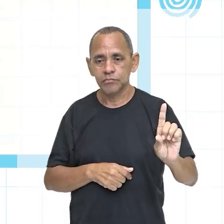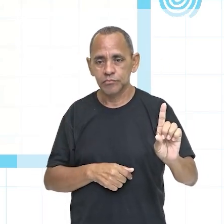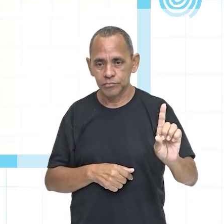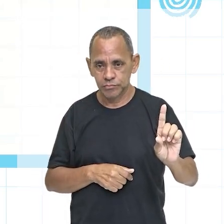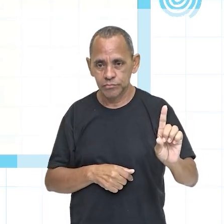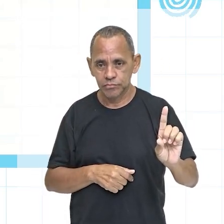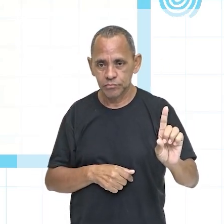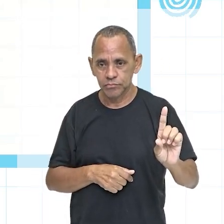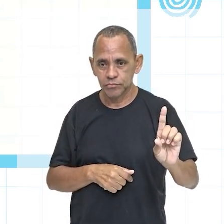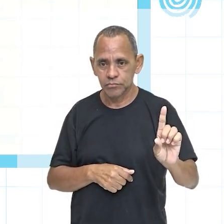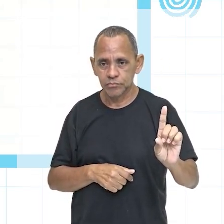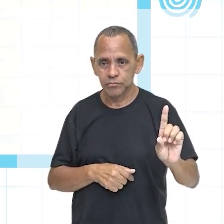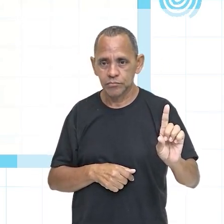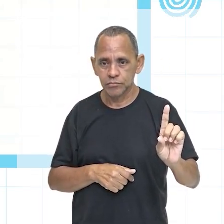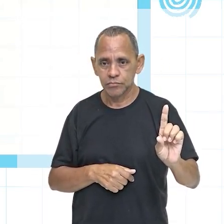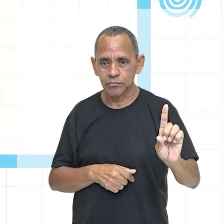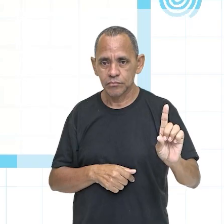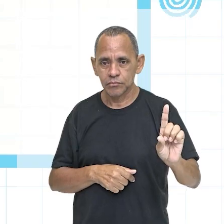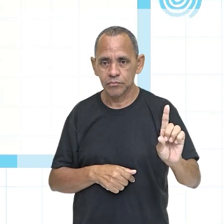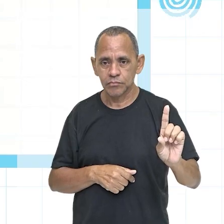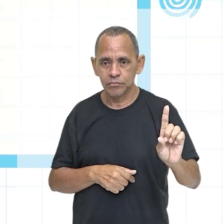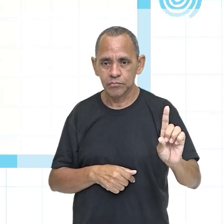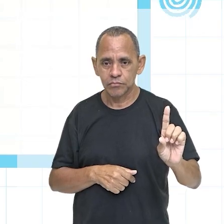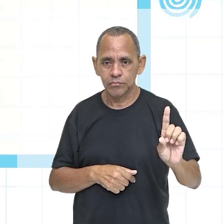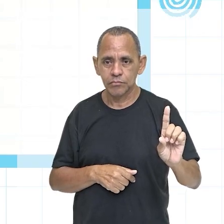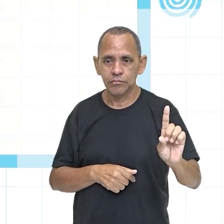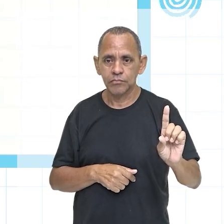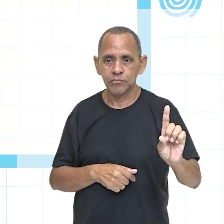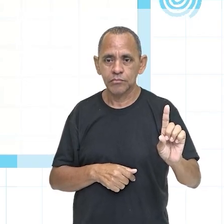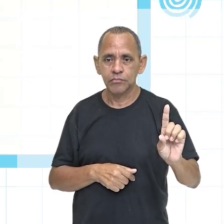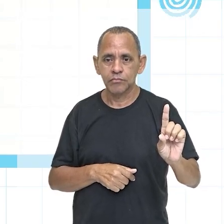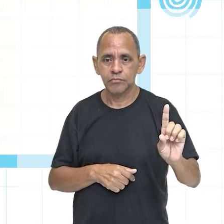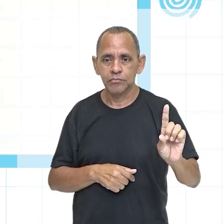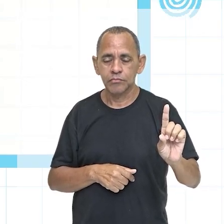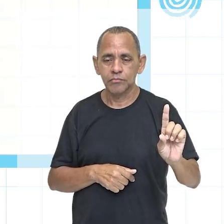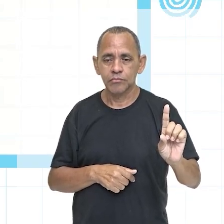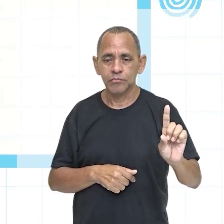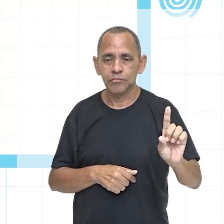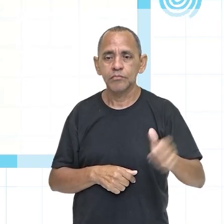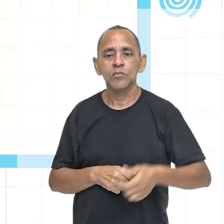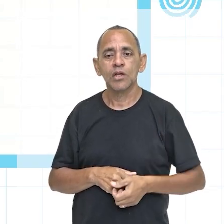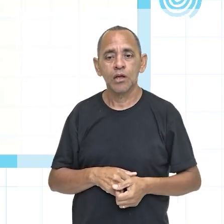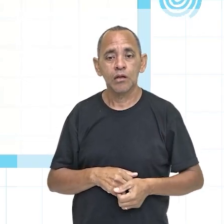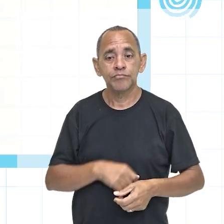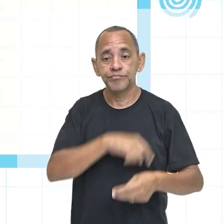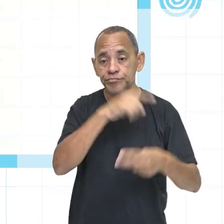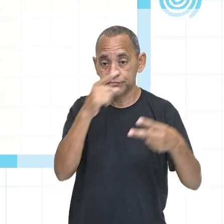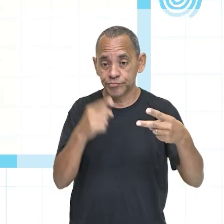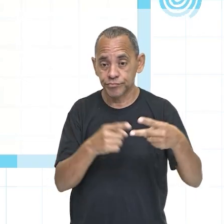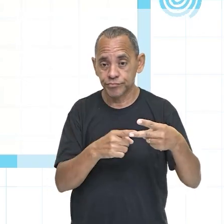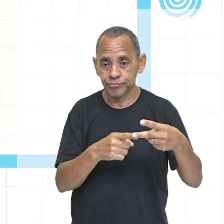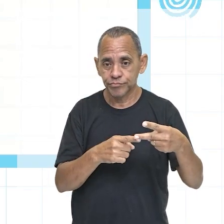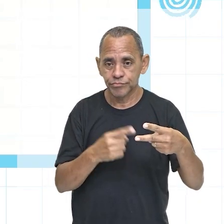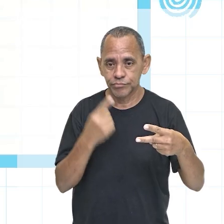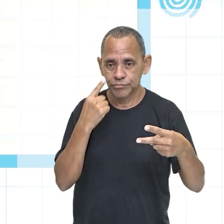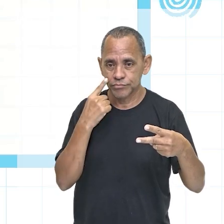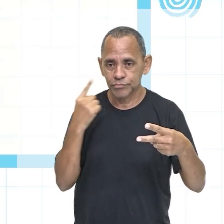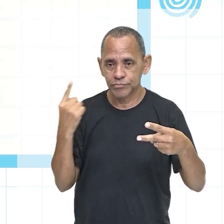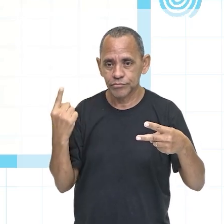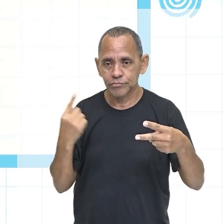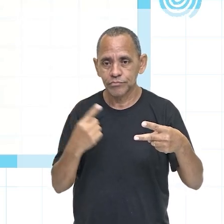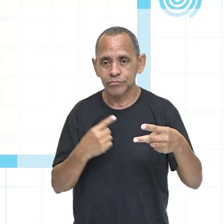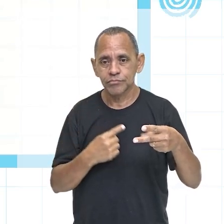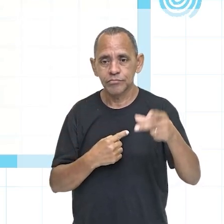aqui, que é a palavra furthermore, ok? Esta também mais um exemplo de adição. Uma